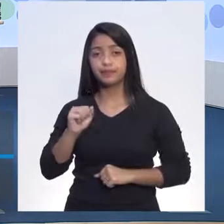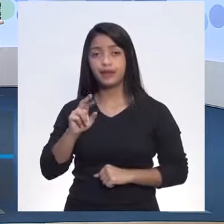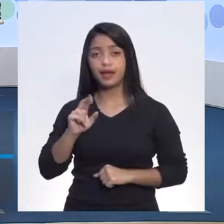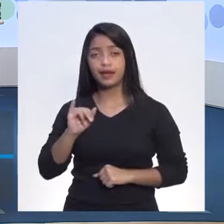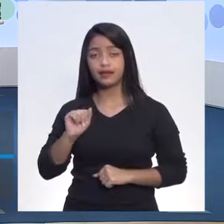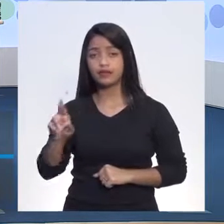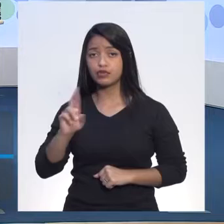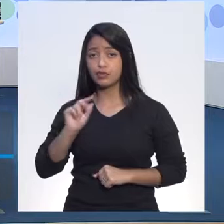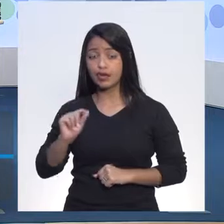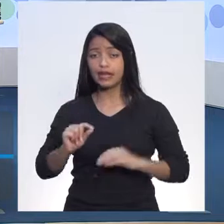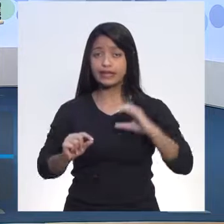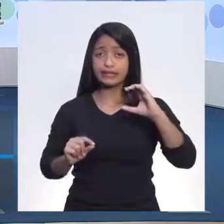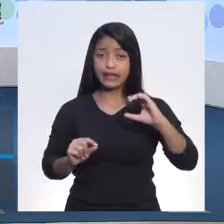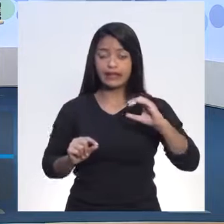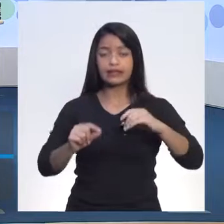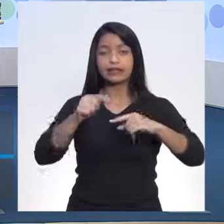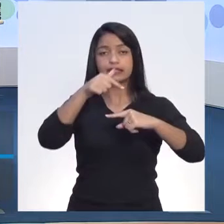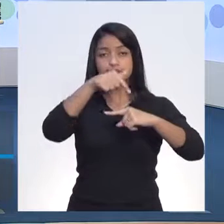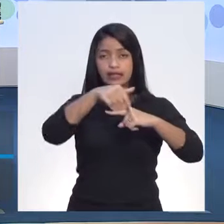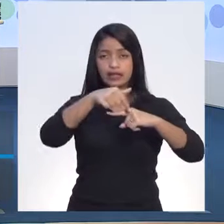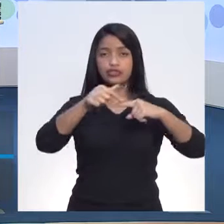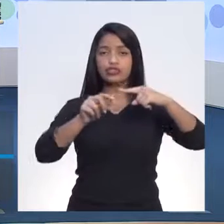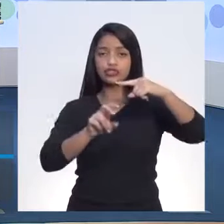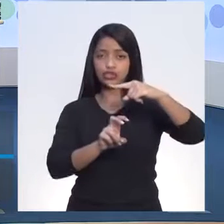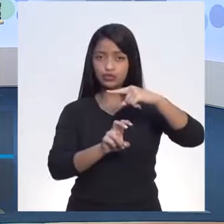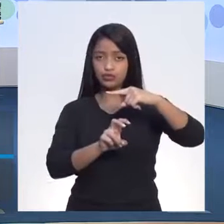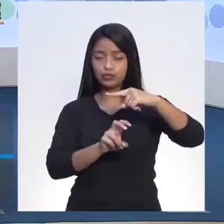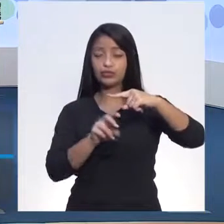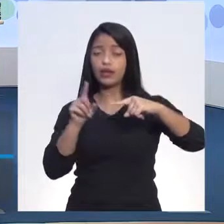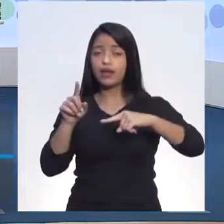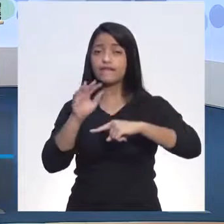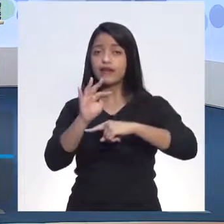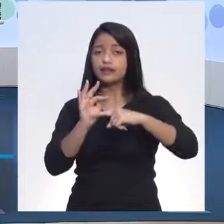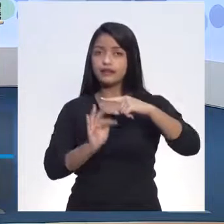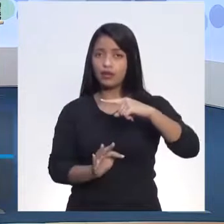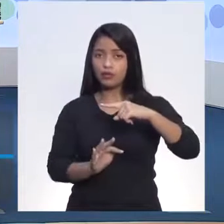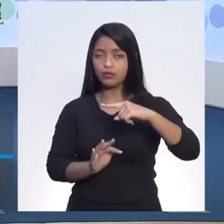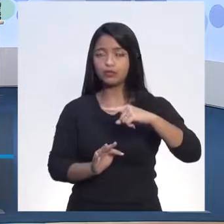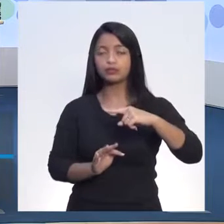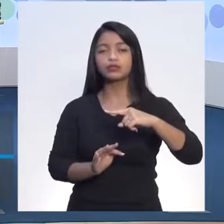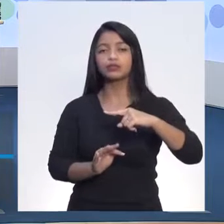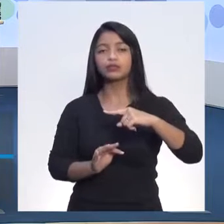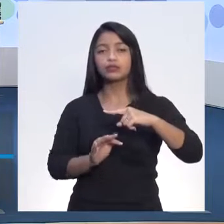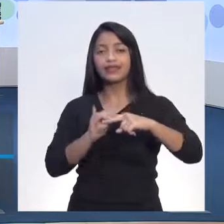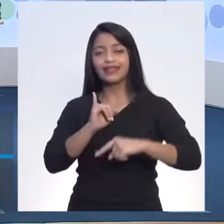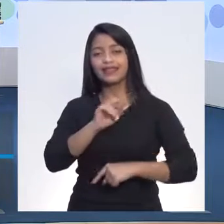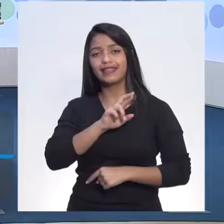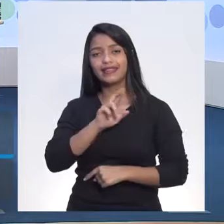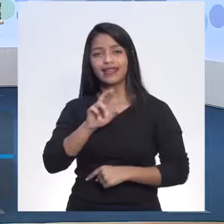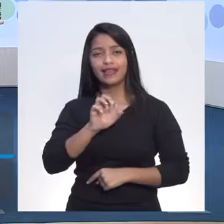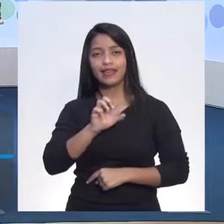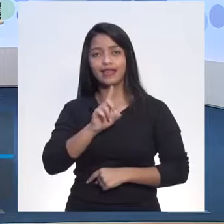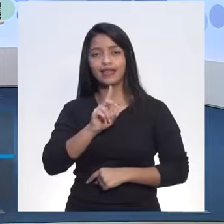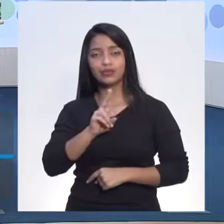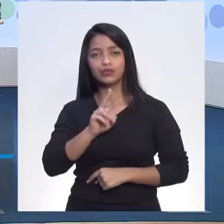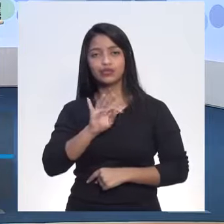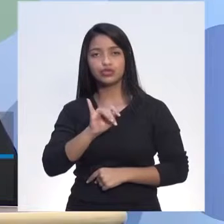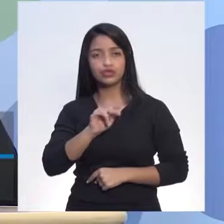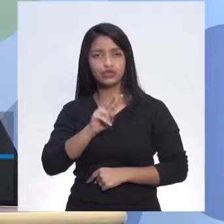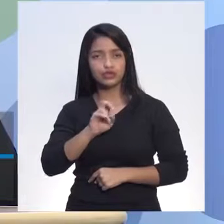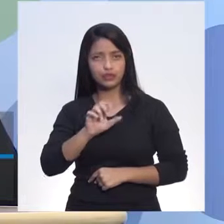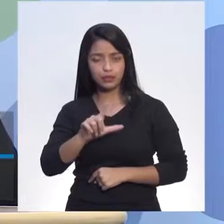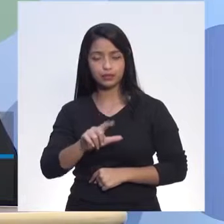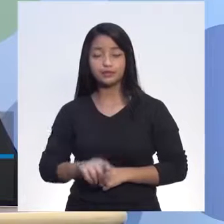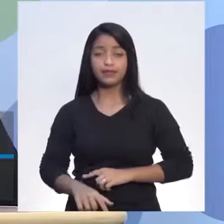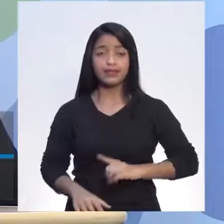C, 7 quintos, que é uma fração irredutível, segundo ela. Okay. E na letra D, é isso? 5 terços, que